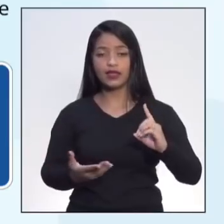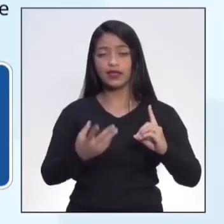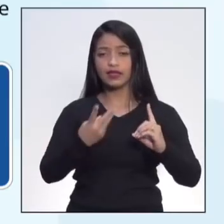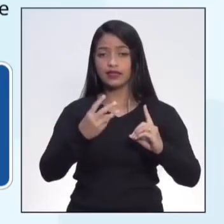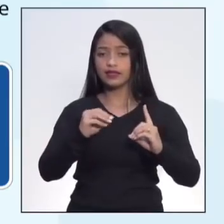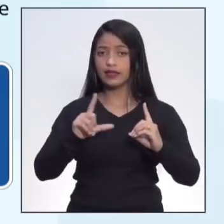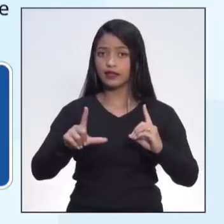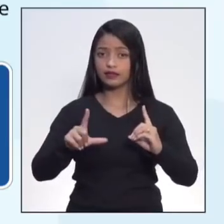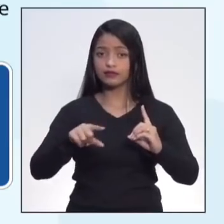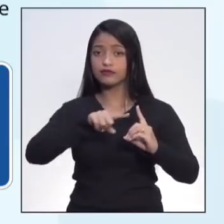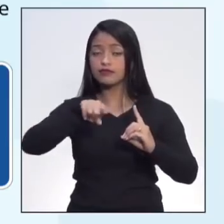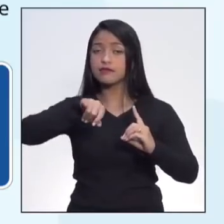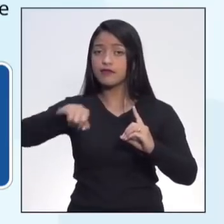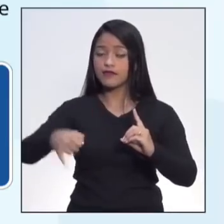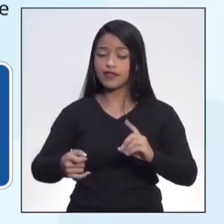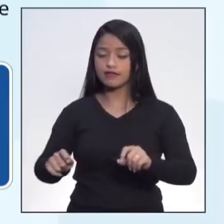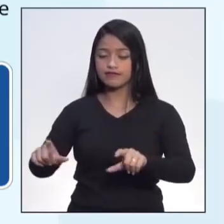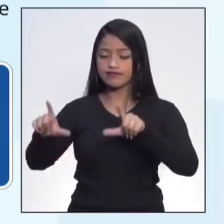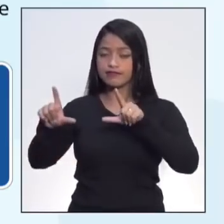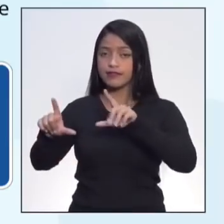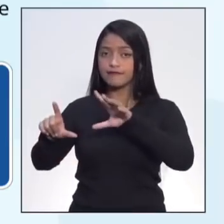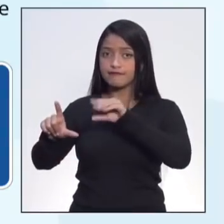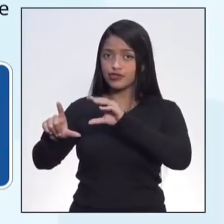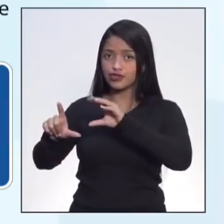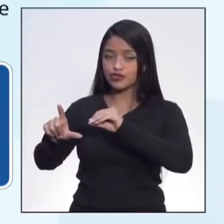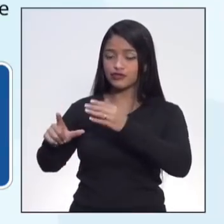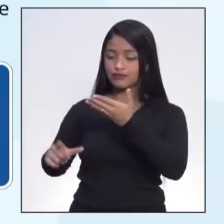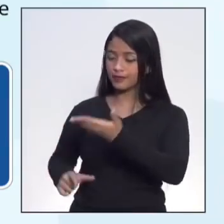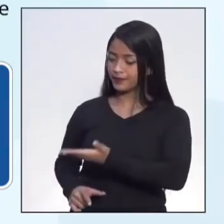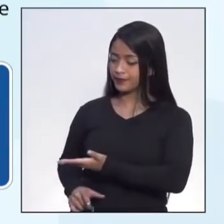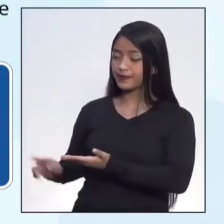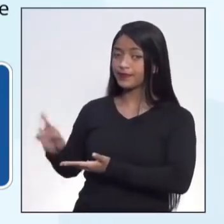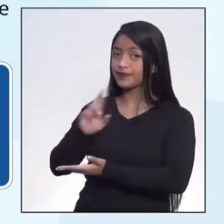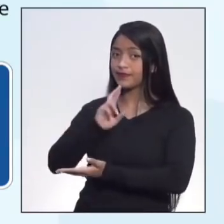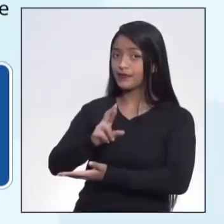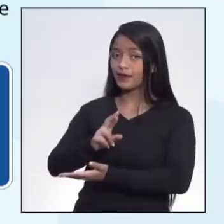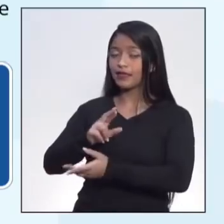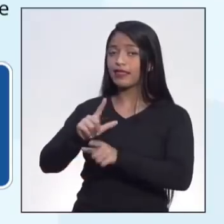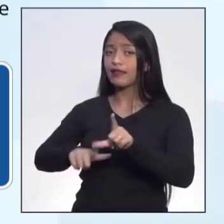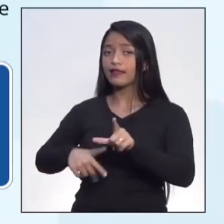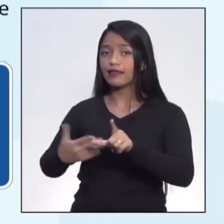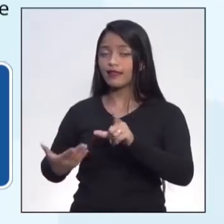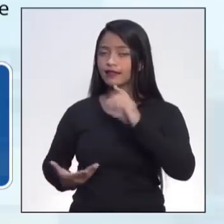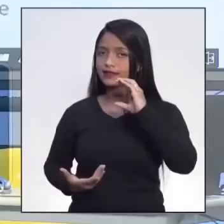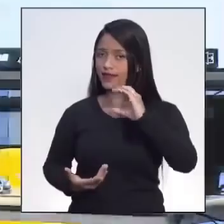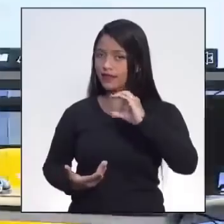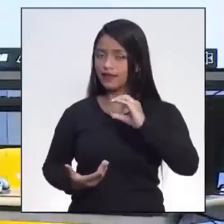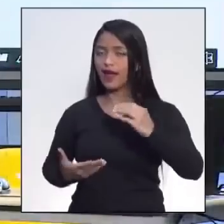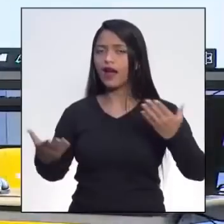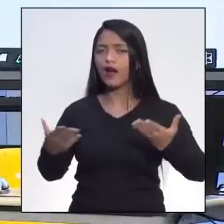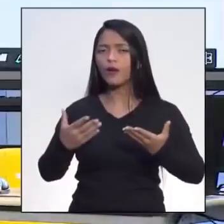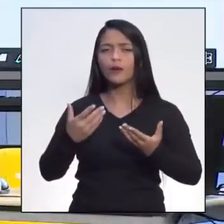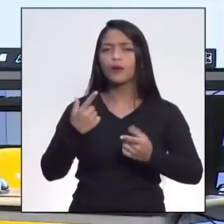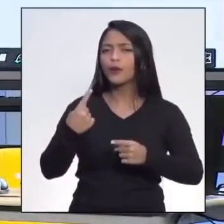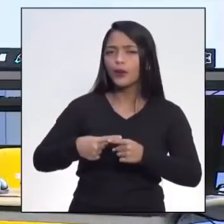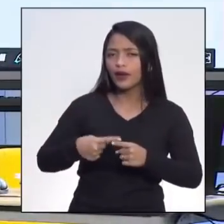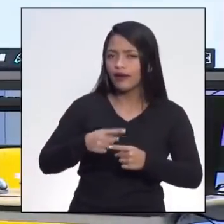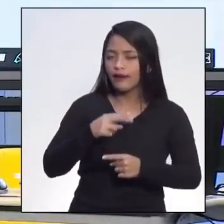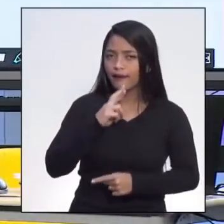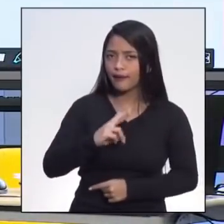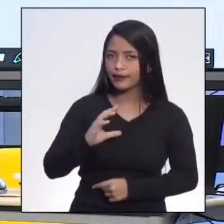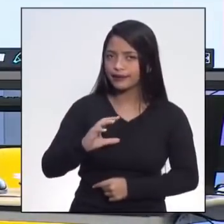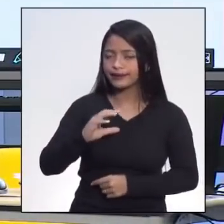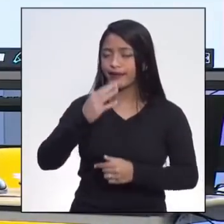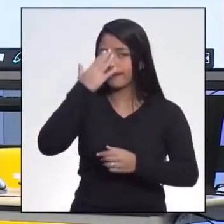já aproveitam, façam o print da resposta, que é a letra C, só que vamos entender por quê. Então, a